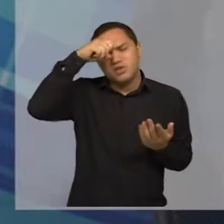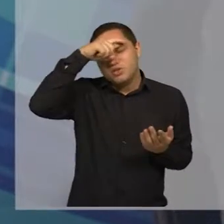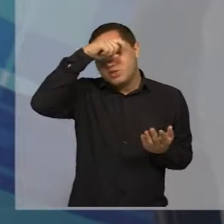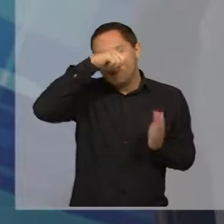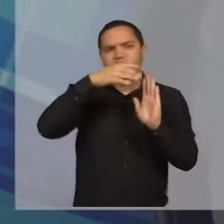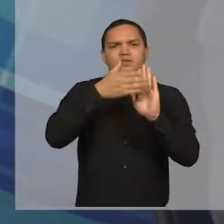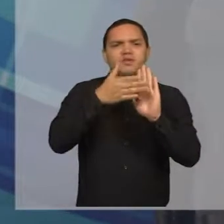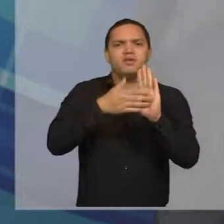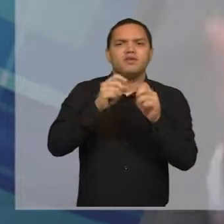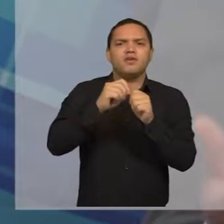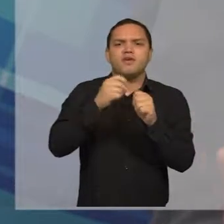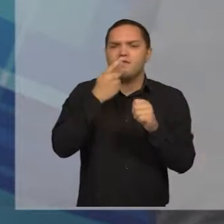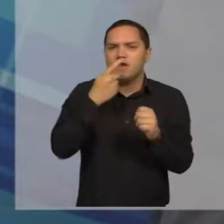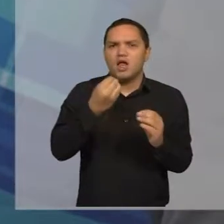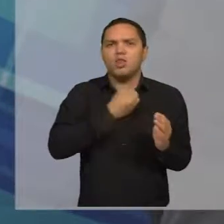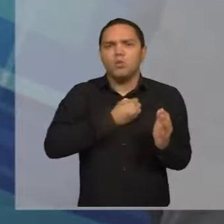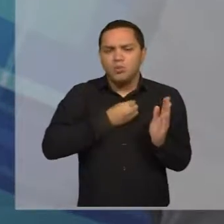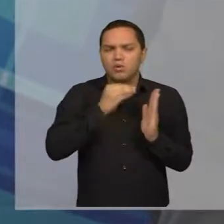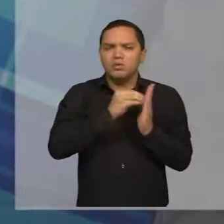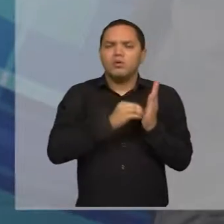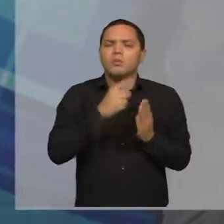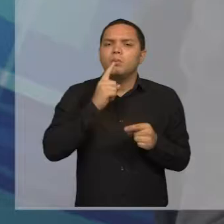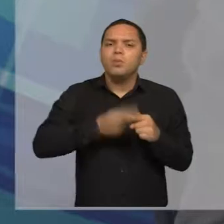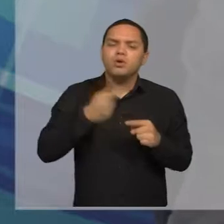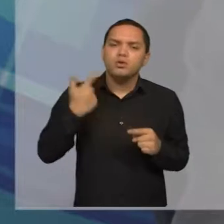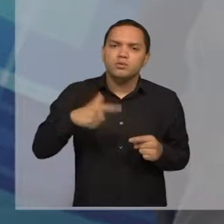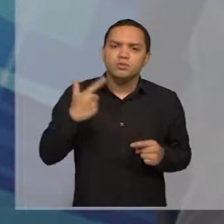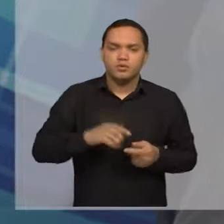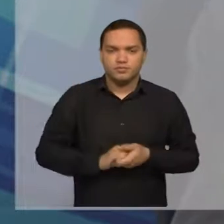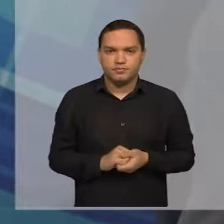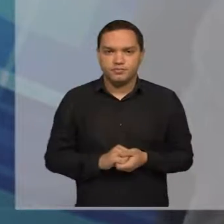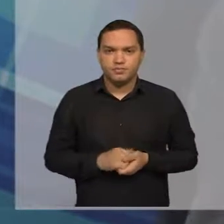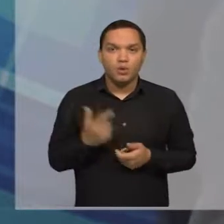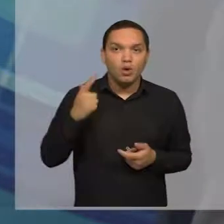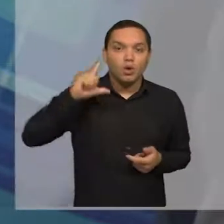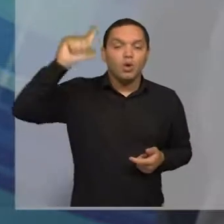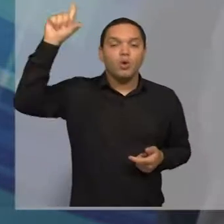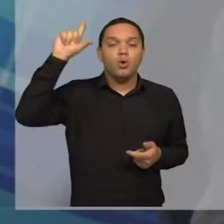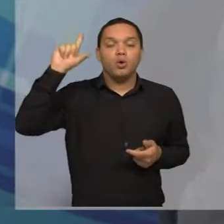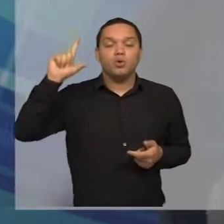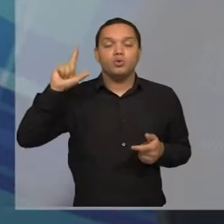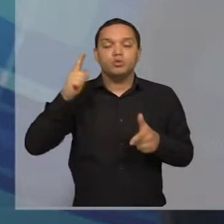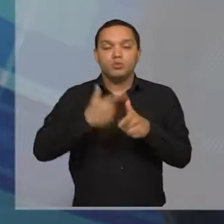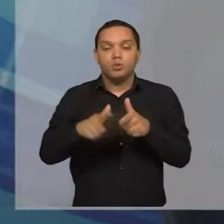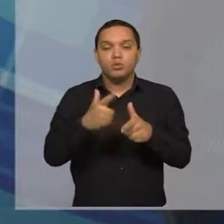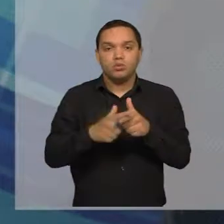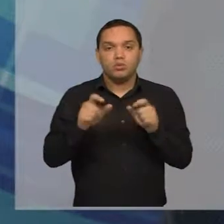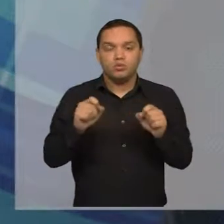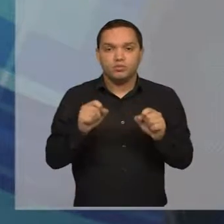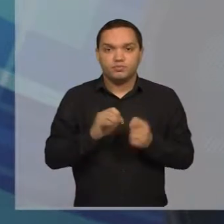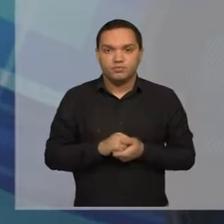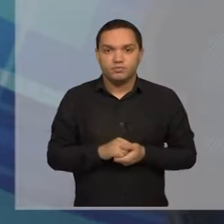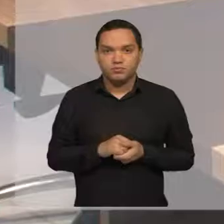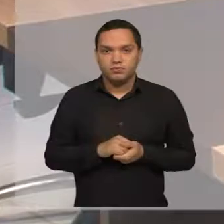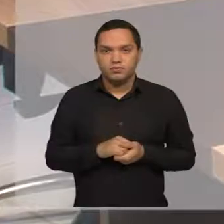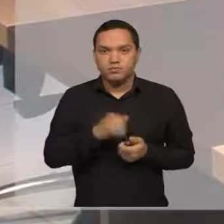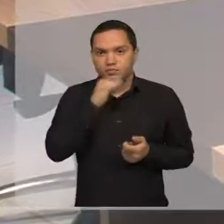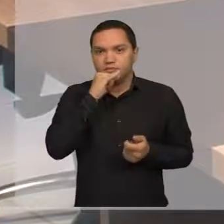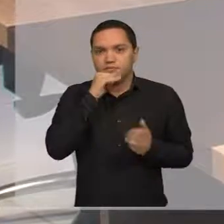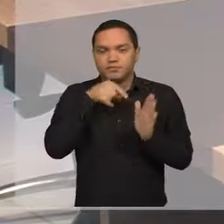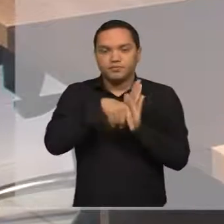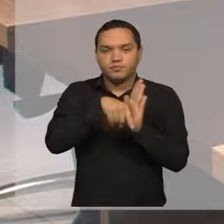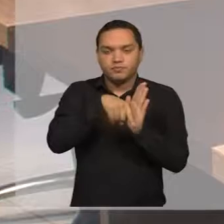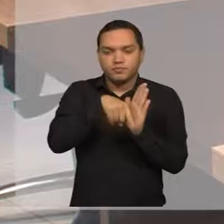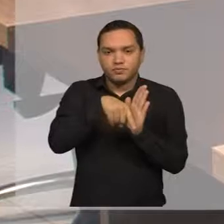diz só ampliar, não falou absolutamente nada. Tem outra questão que eu queria trazer aqui para a discussão. A questão diagnóstica, né? Você em